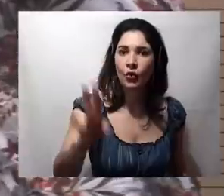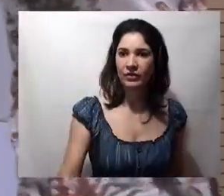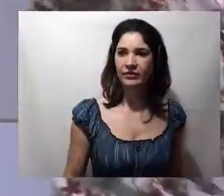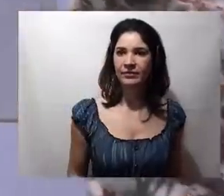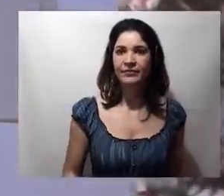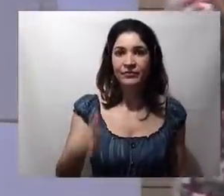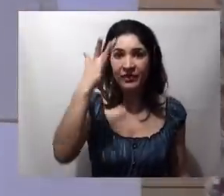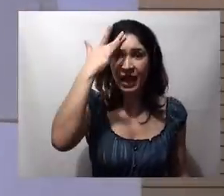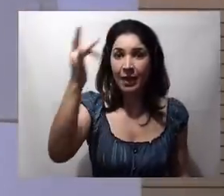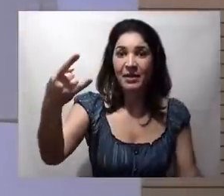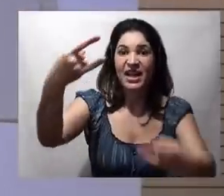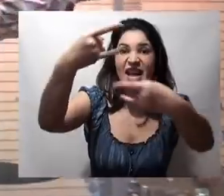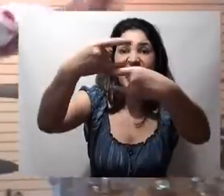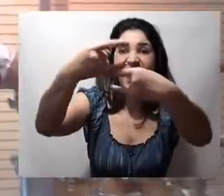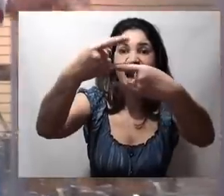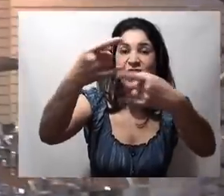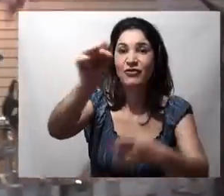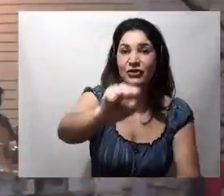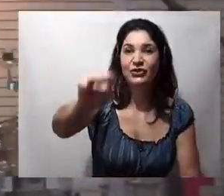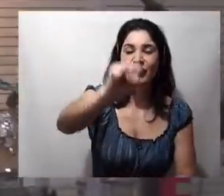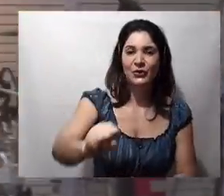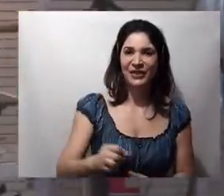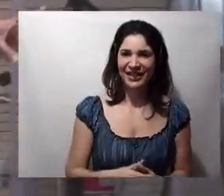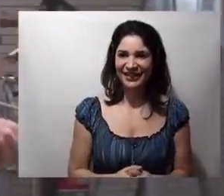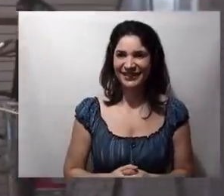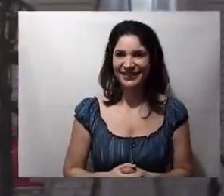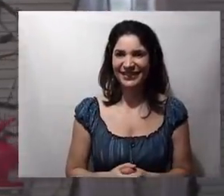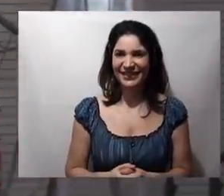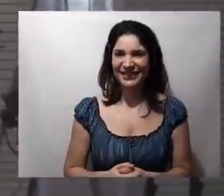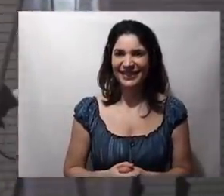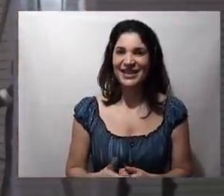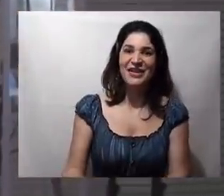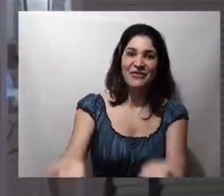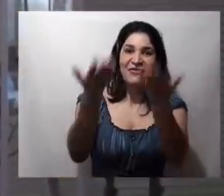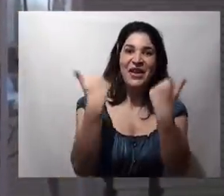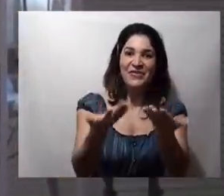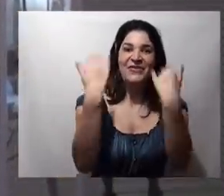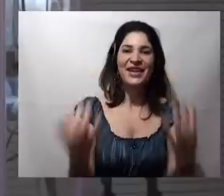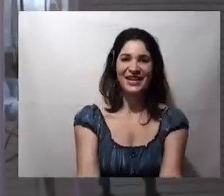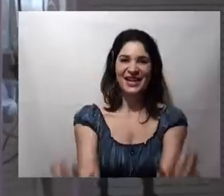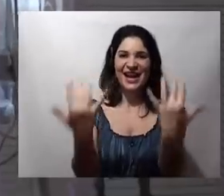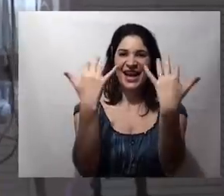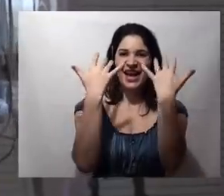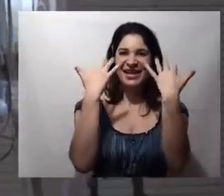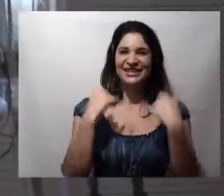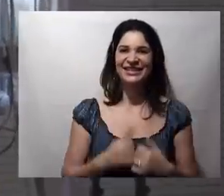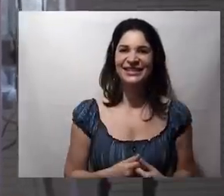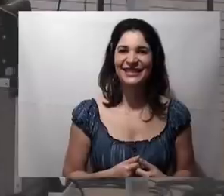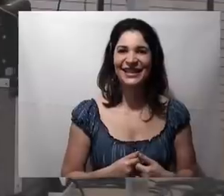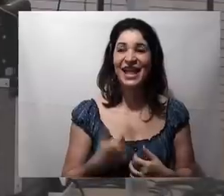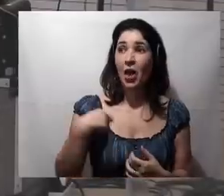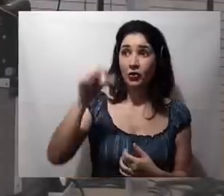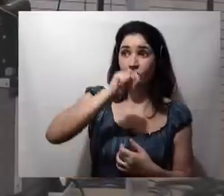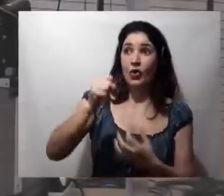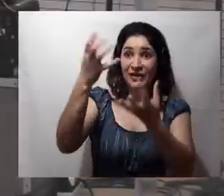a live do solteiros brutal a solteira acha que eu vou arrumar casamento para todo mundo a